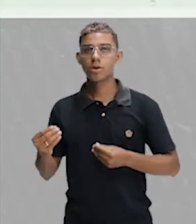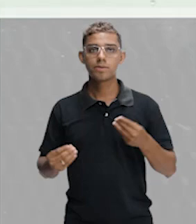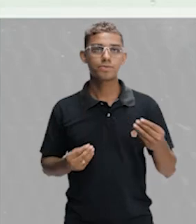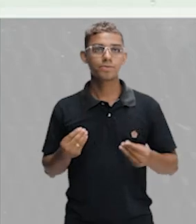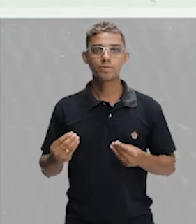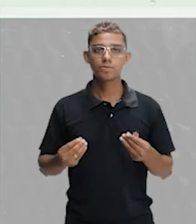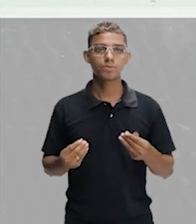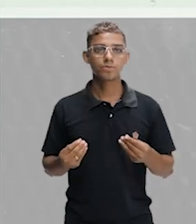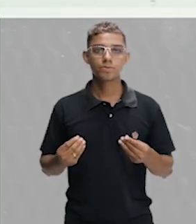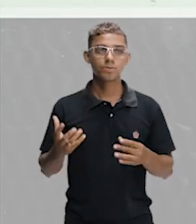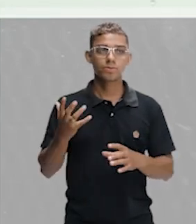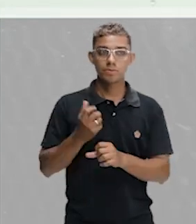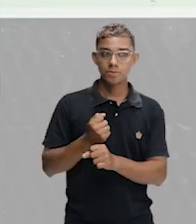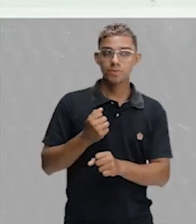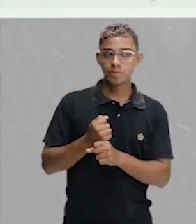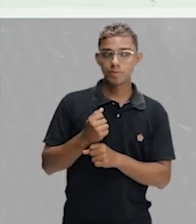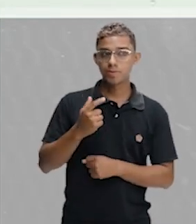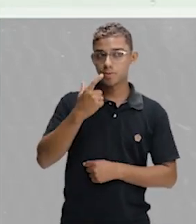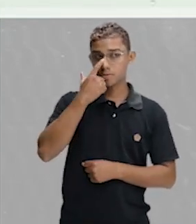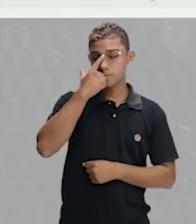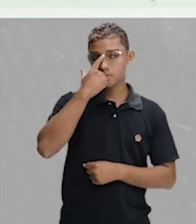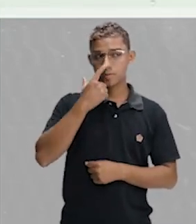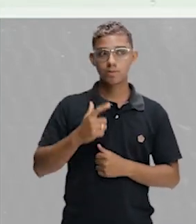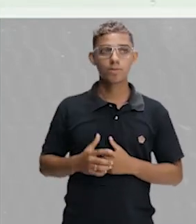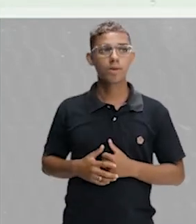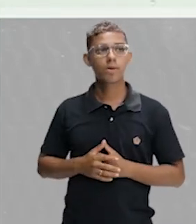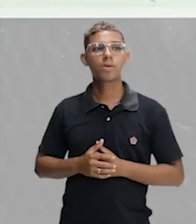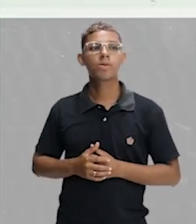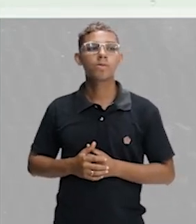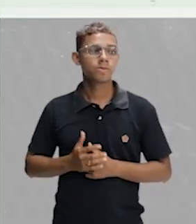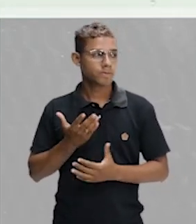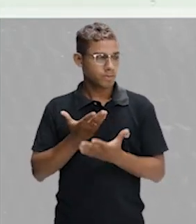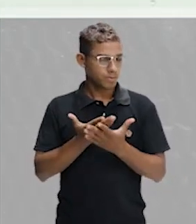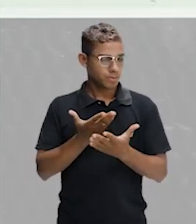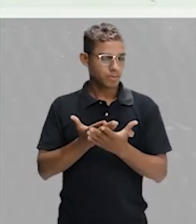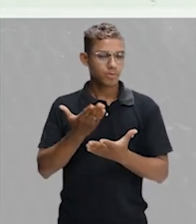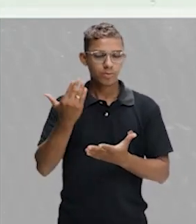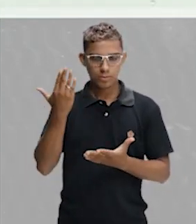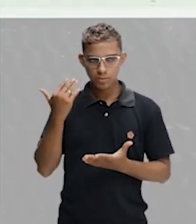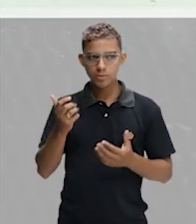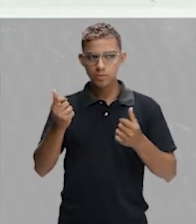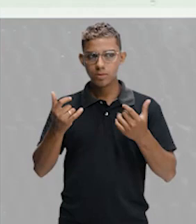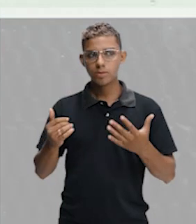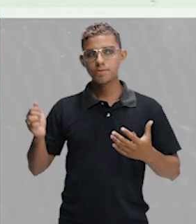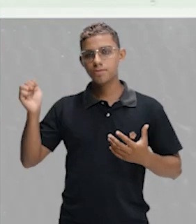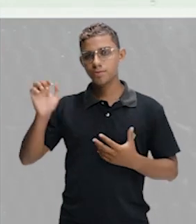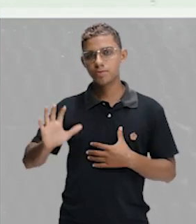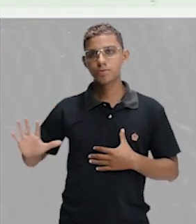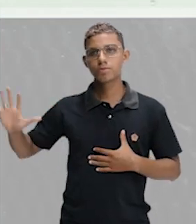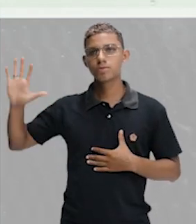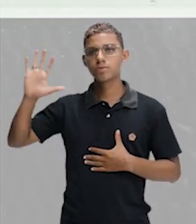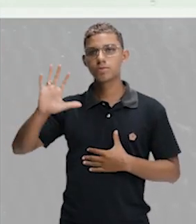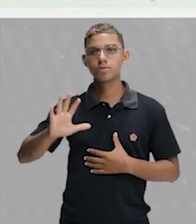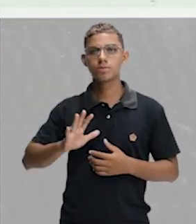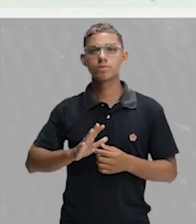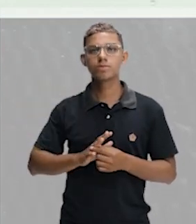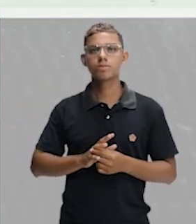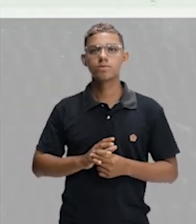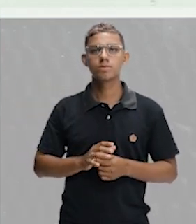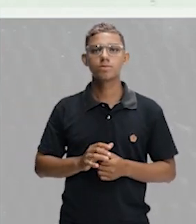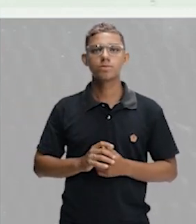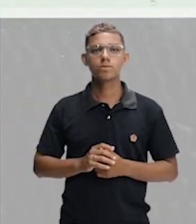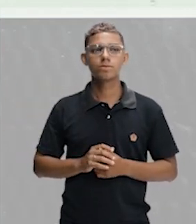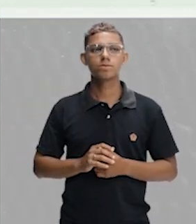da equação reduzida da reta aí se viu na aula passada que a equação geral é